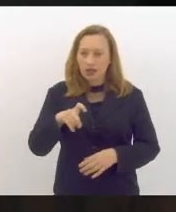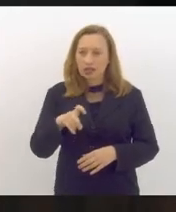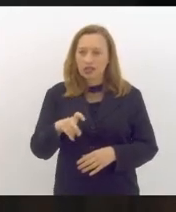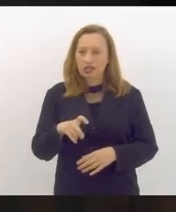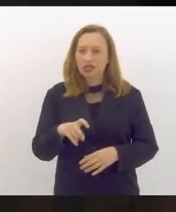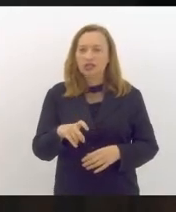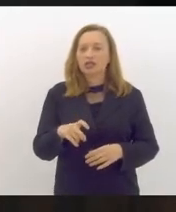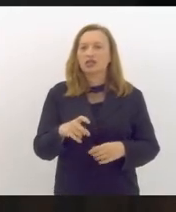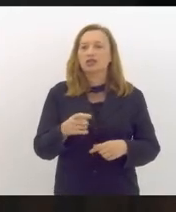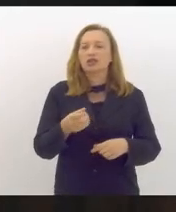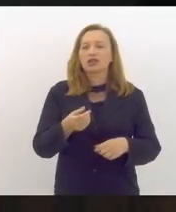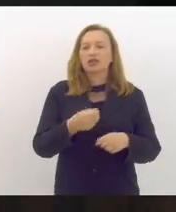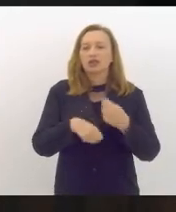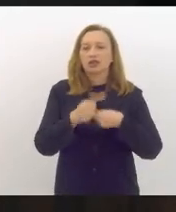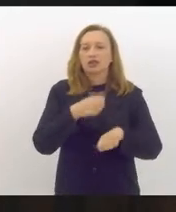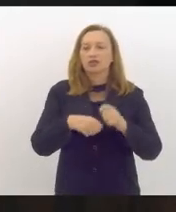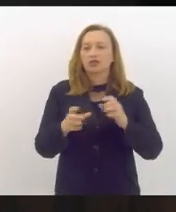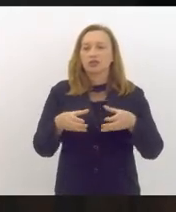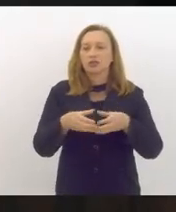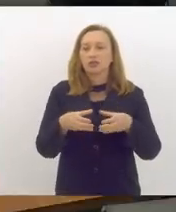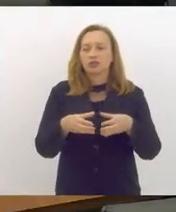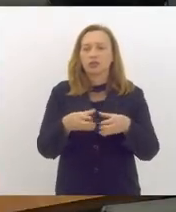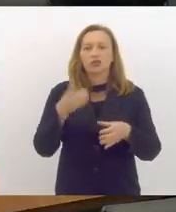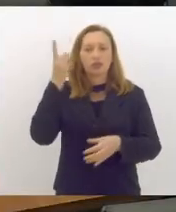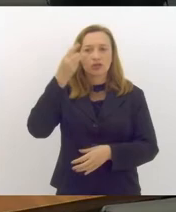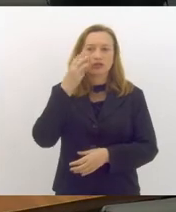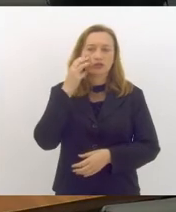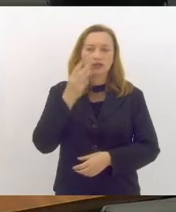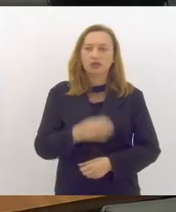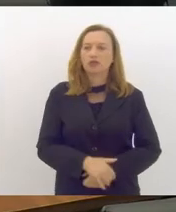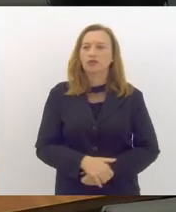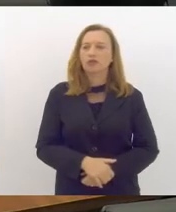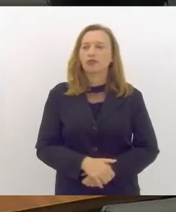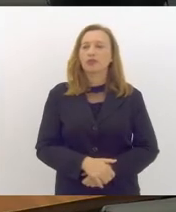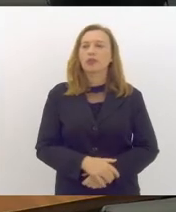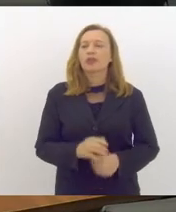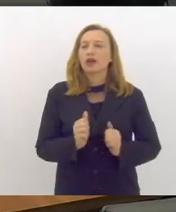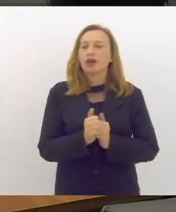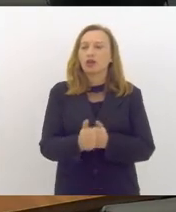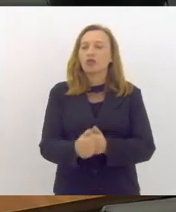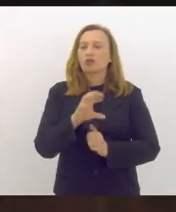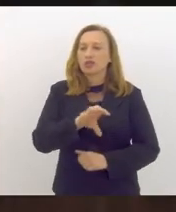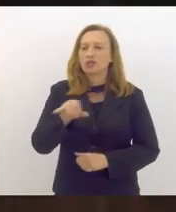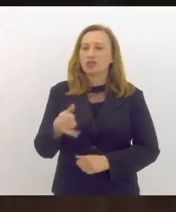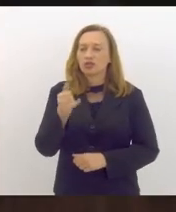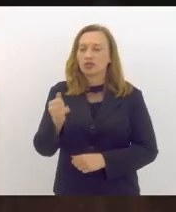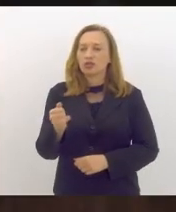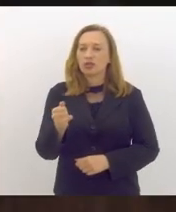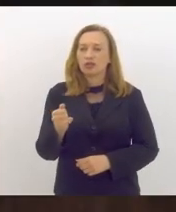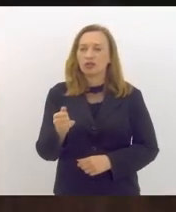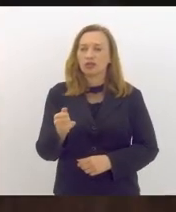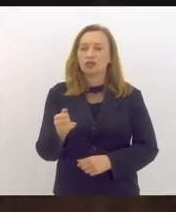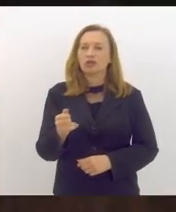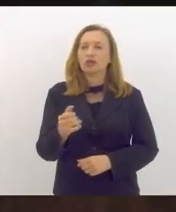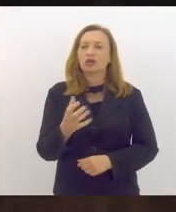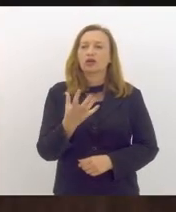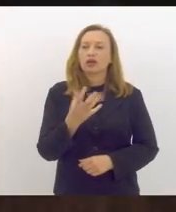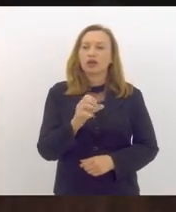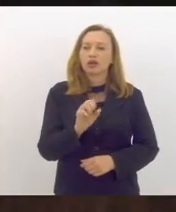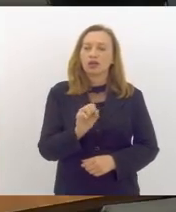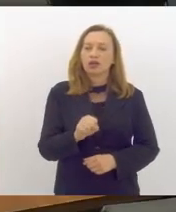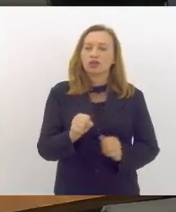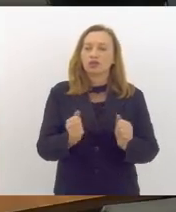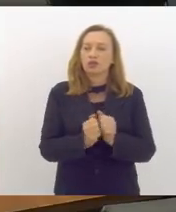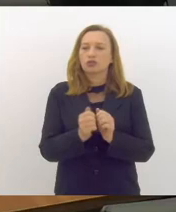de Economia, deputado Valdeir Carneiro. Comissão de Economia acompanha o parecer da CCJ, que foi favorável com